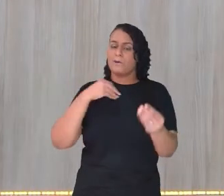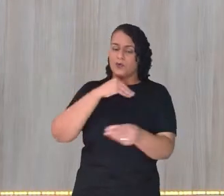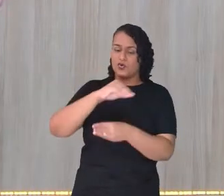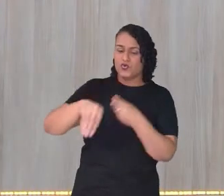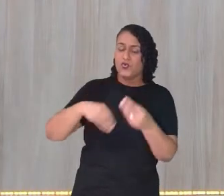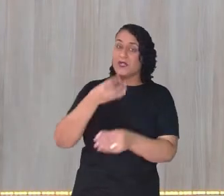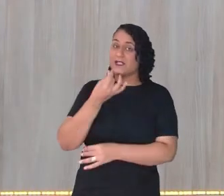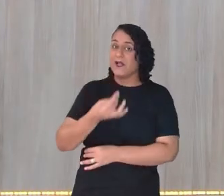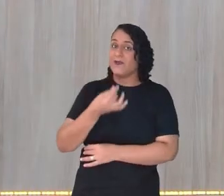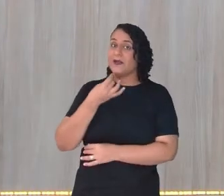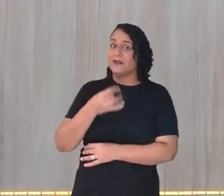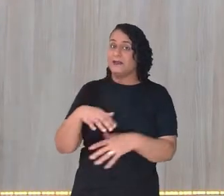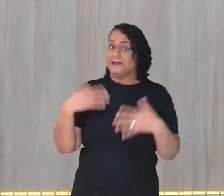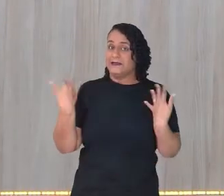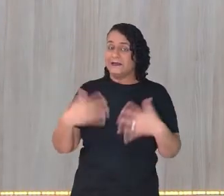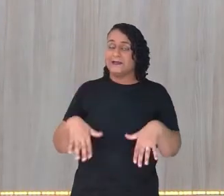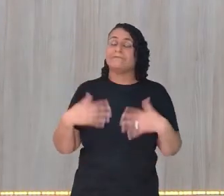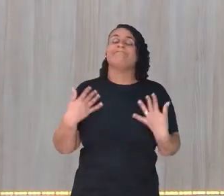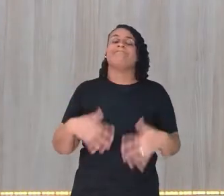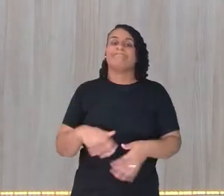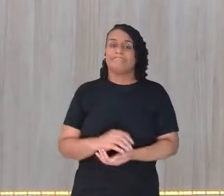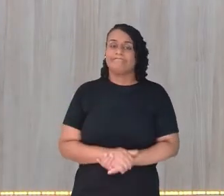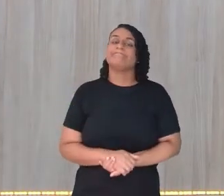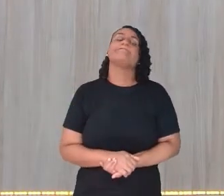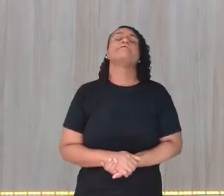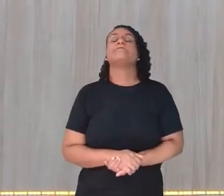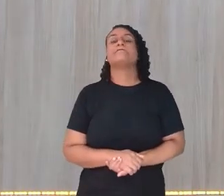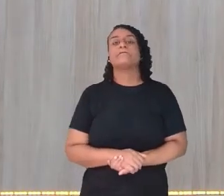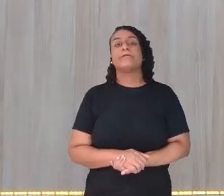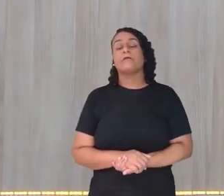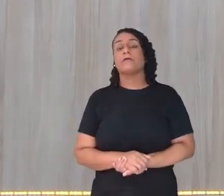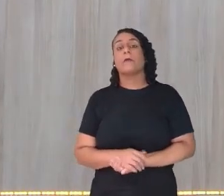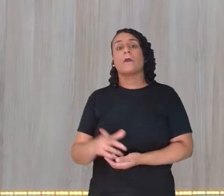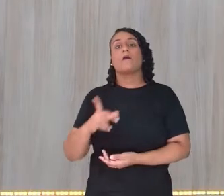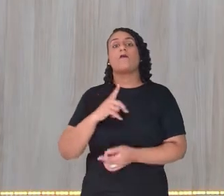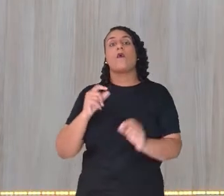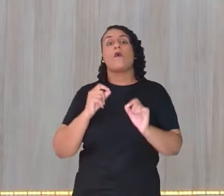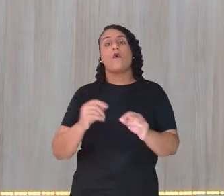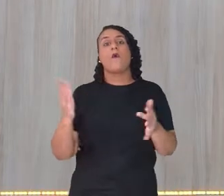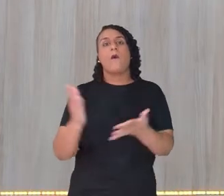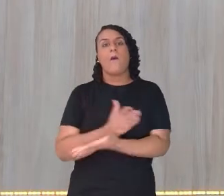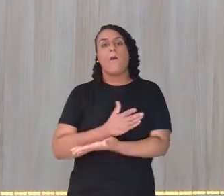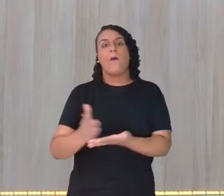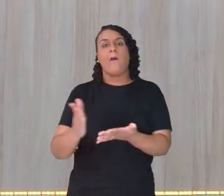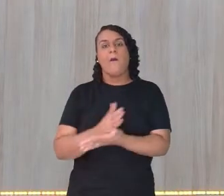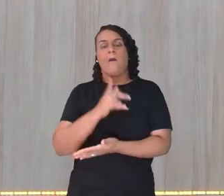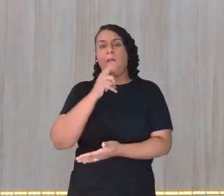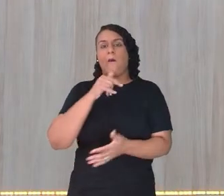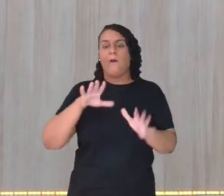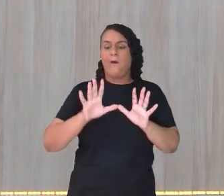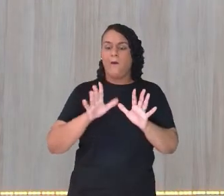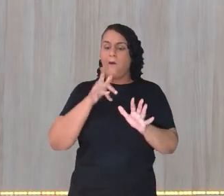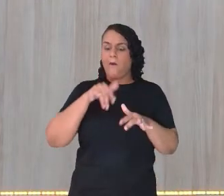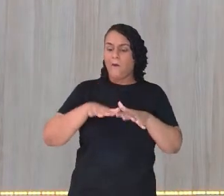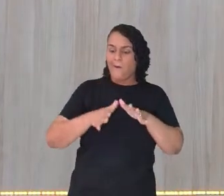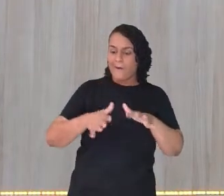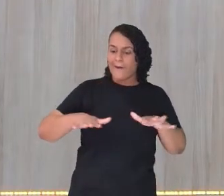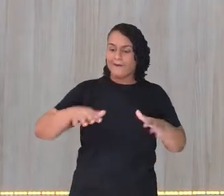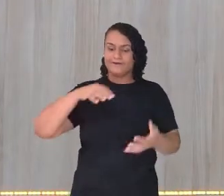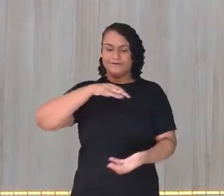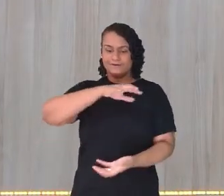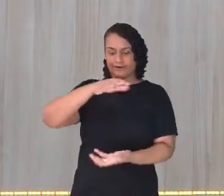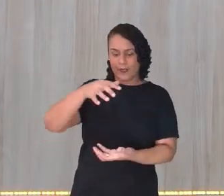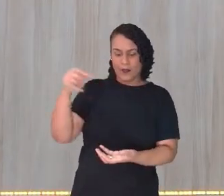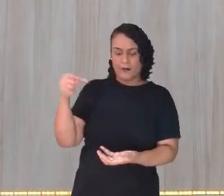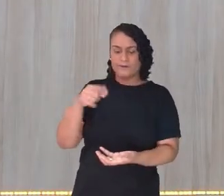se misturou com um grande volume de água salgada. Aí a gente vai ver aí a questão de alguns mananciais, alguns aquíferos, na atmosfera,